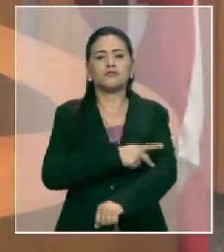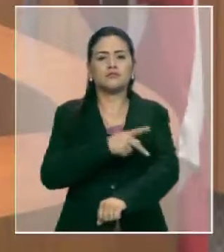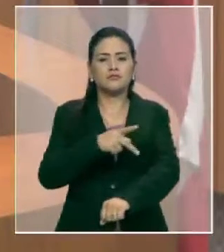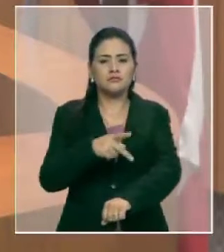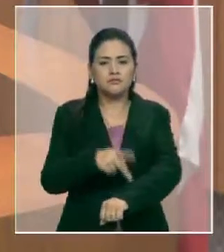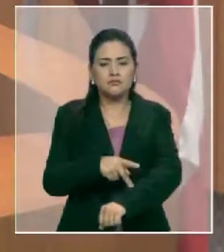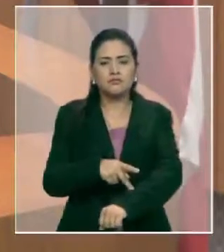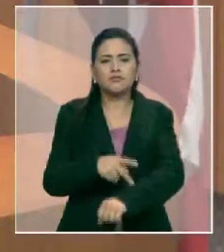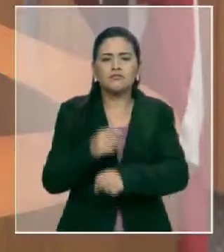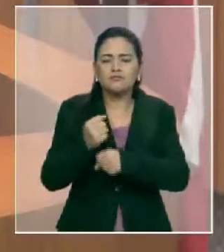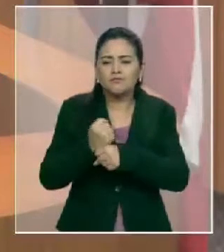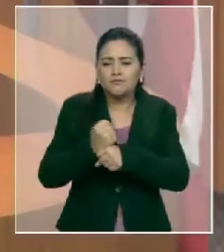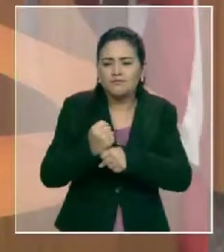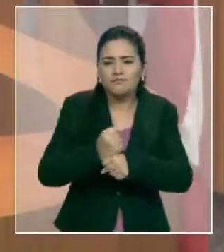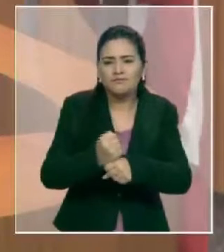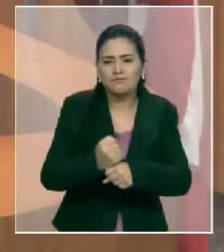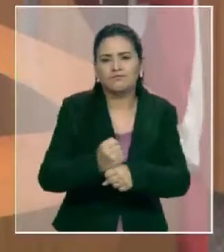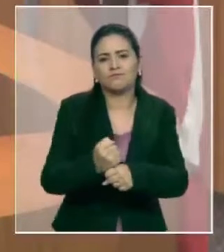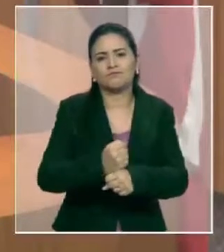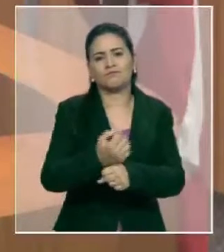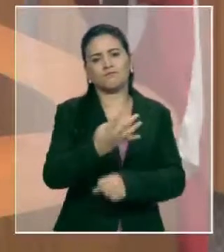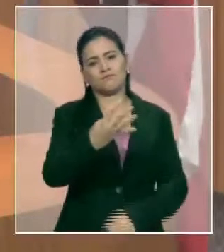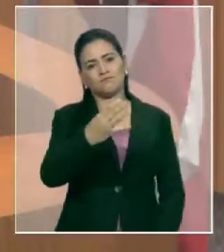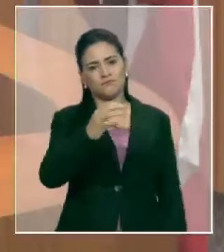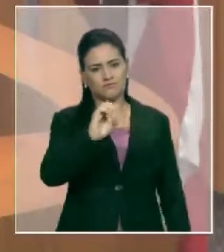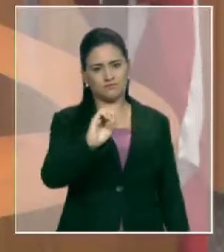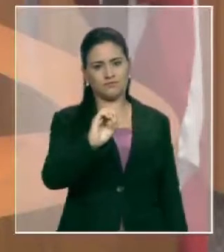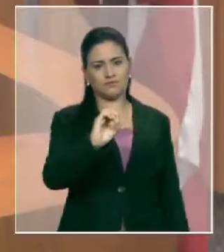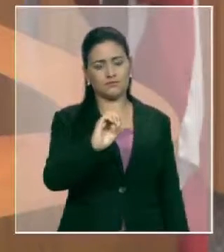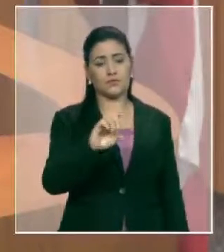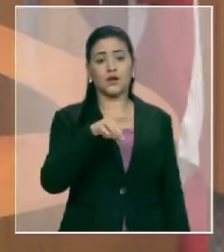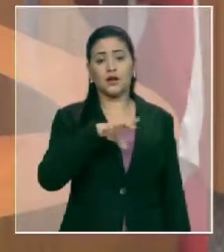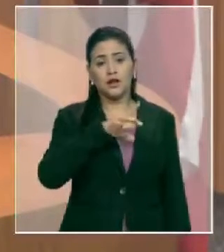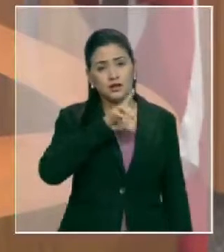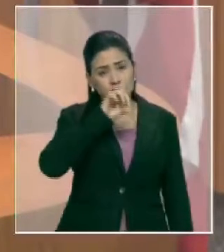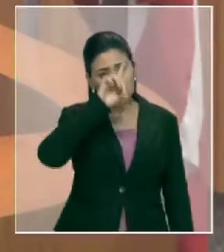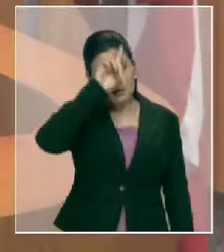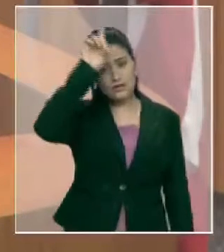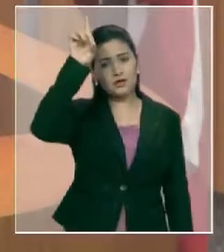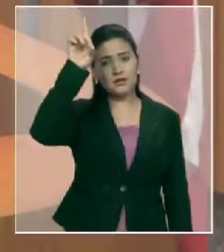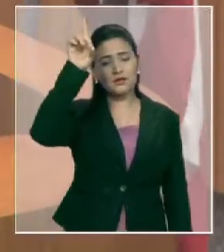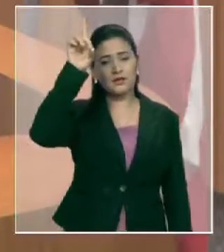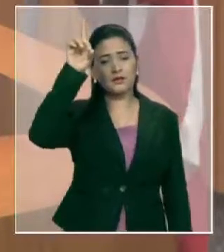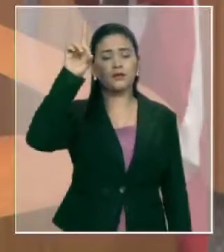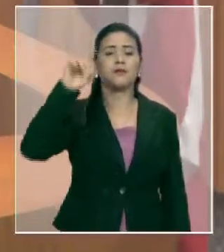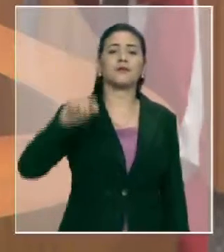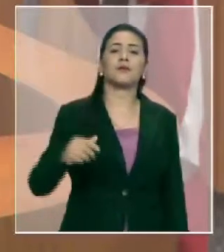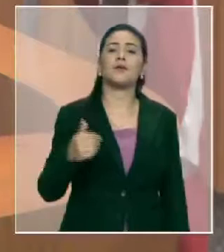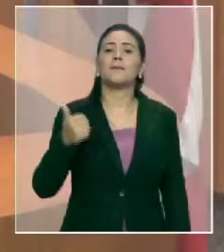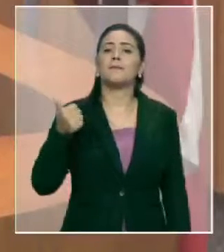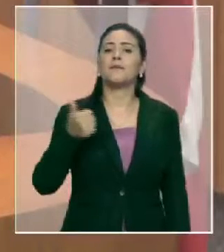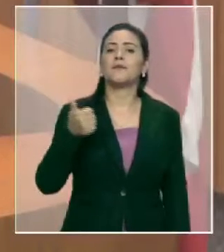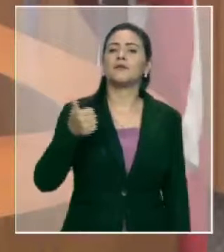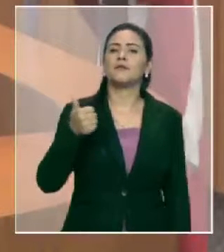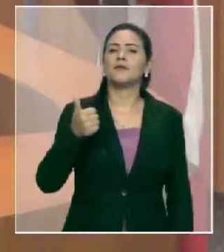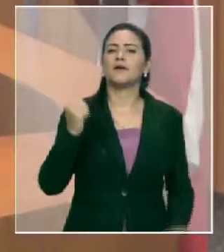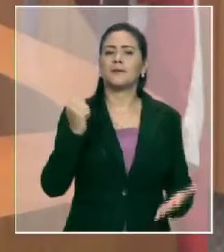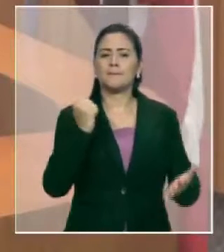Foi quem idealizou a primeira bandeira, o primeiro brasão do nosso município de